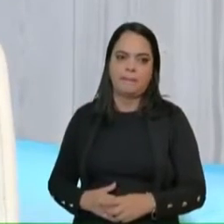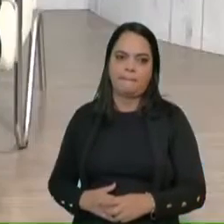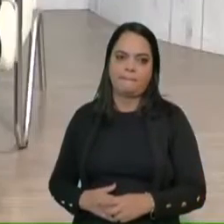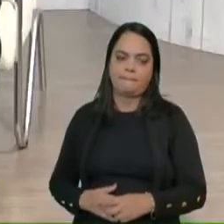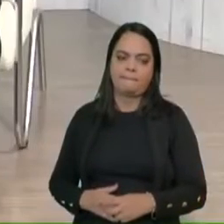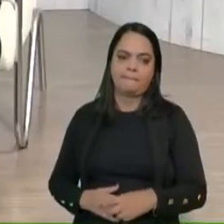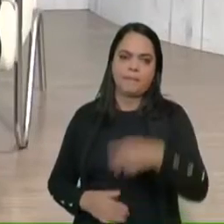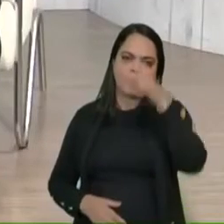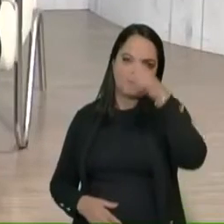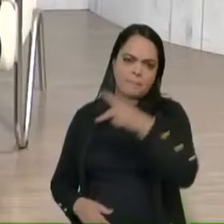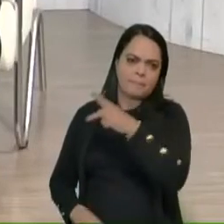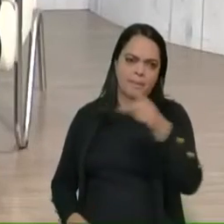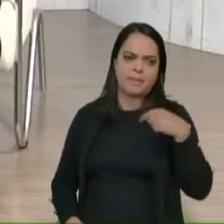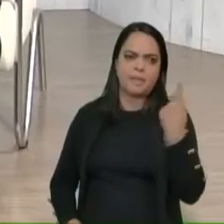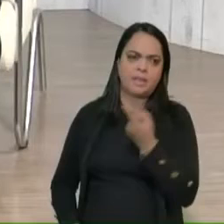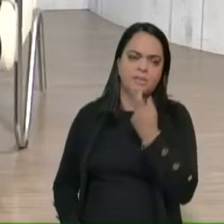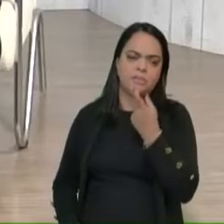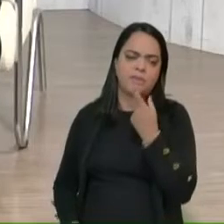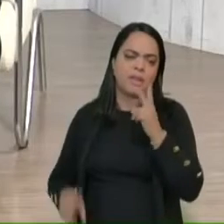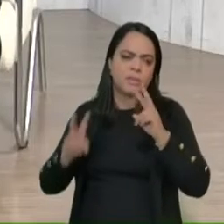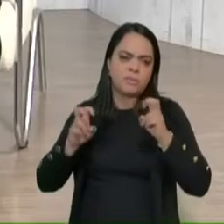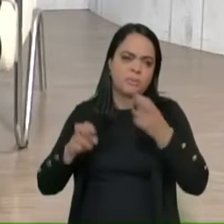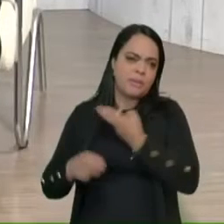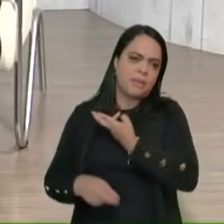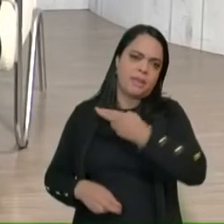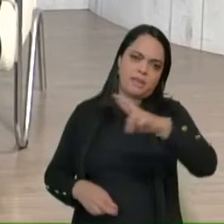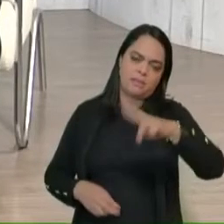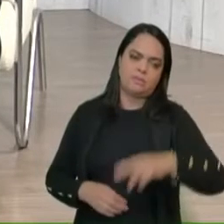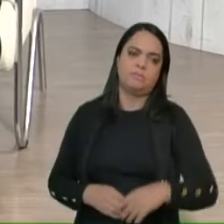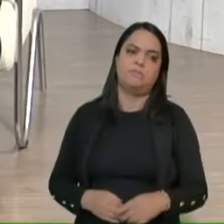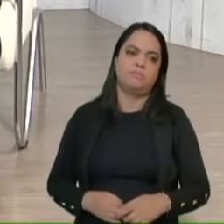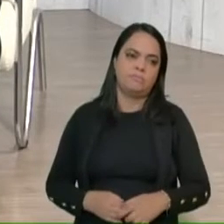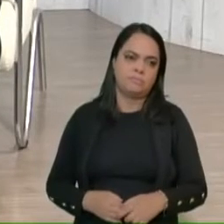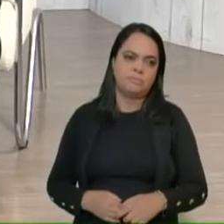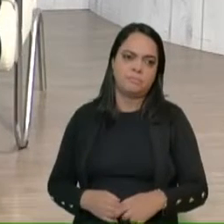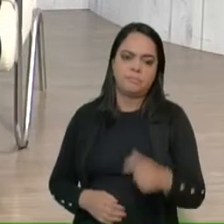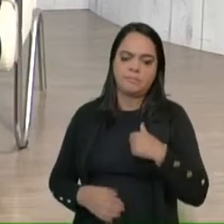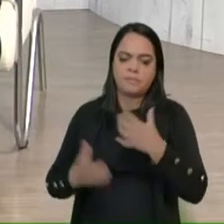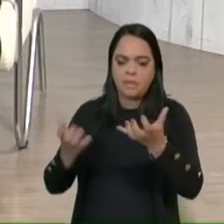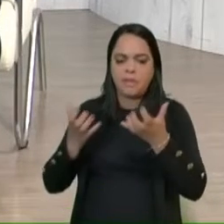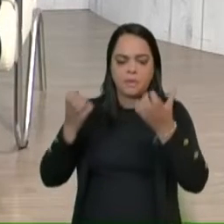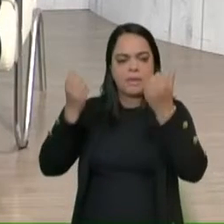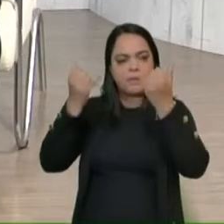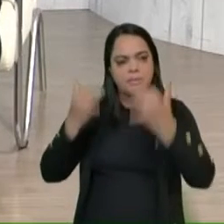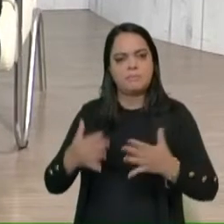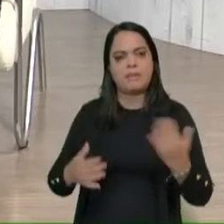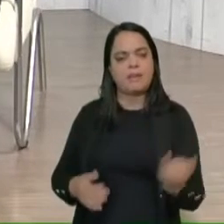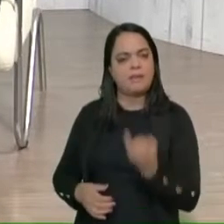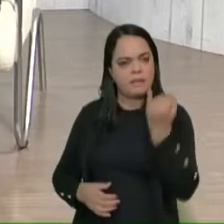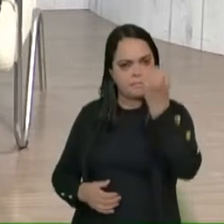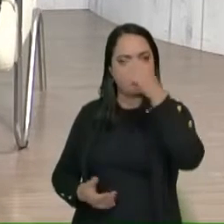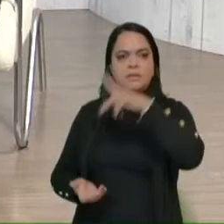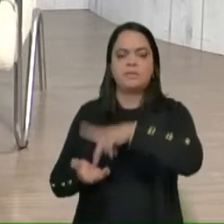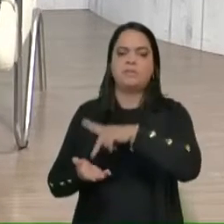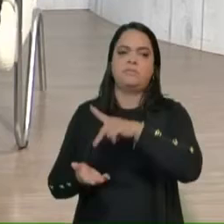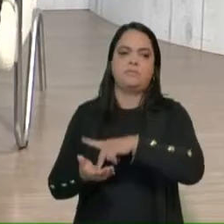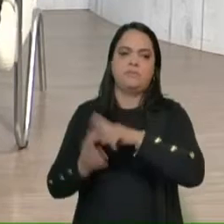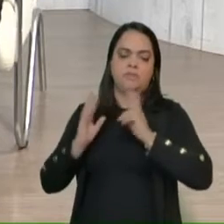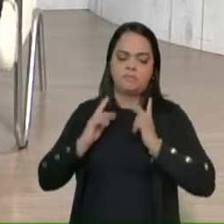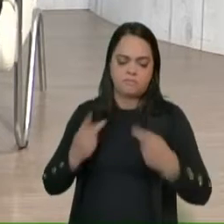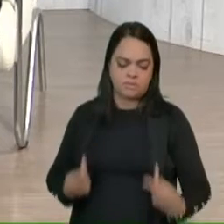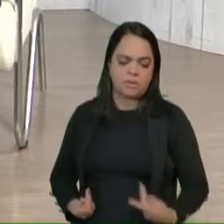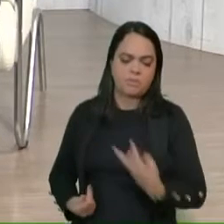Padre a gente tá falando sobre religiões e eu queria destacar é importante a o ser humano ter uma